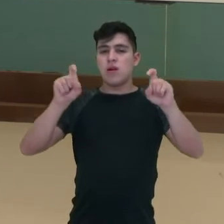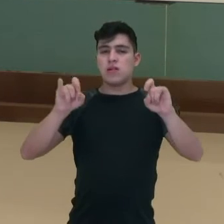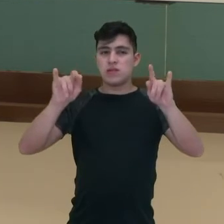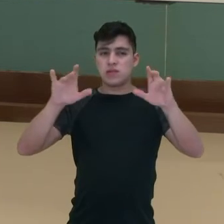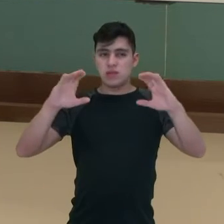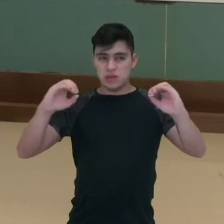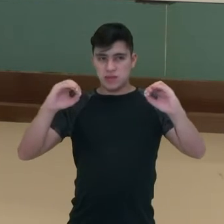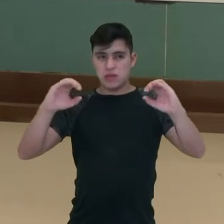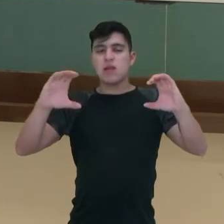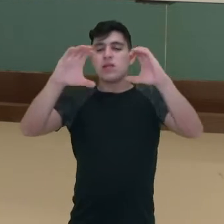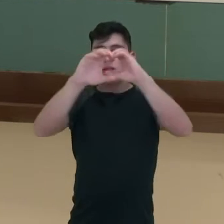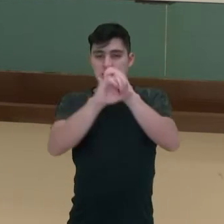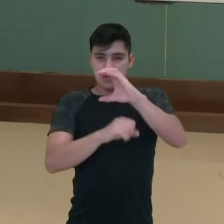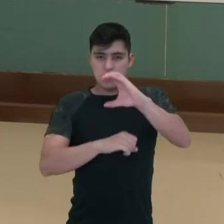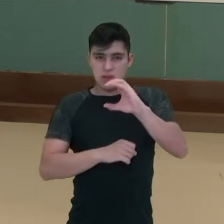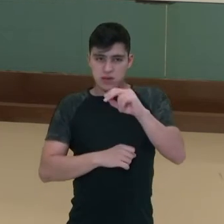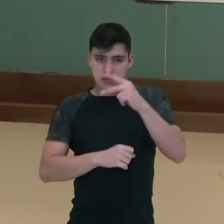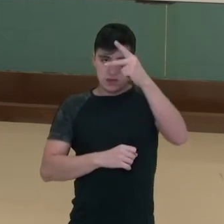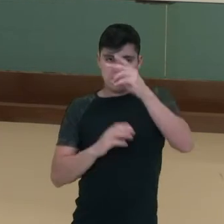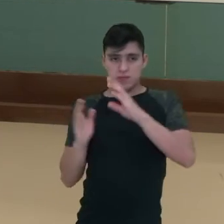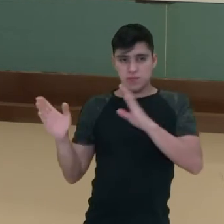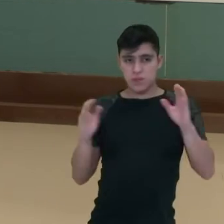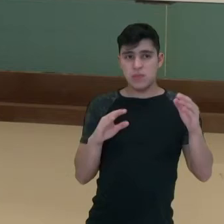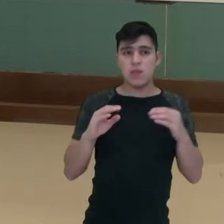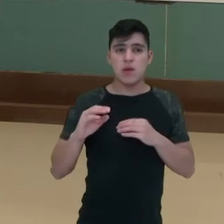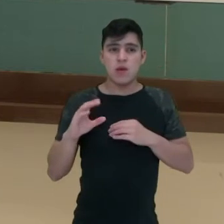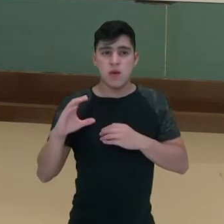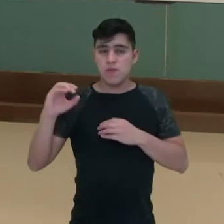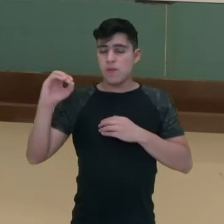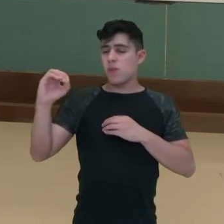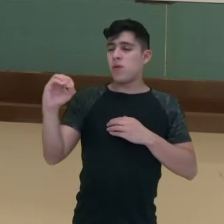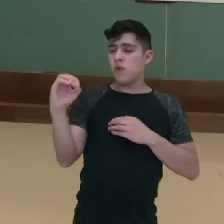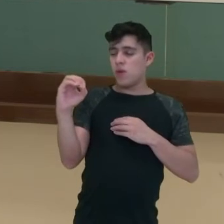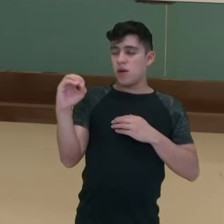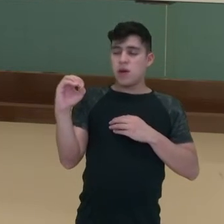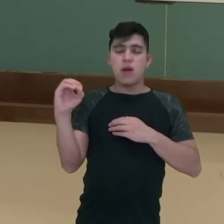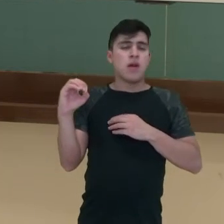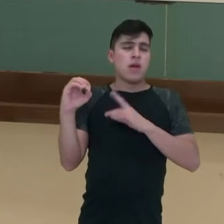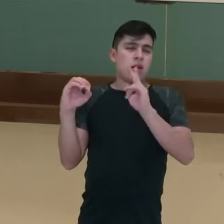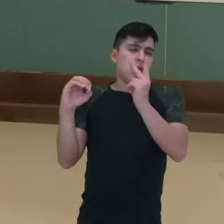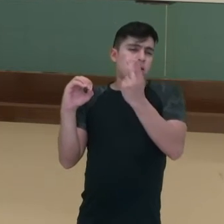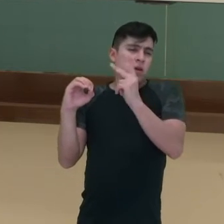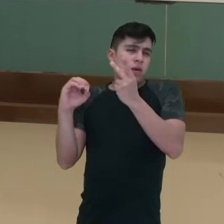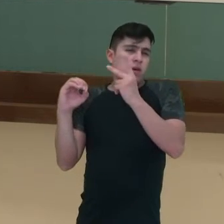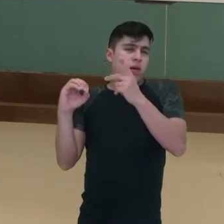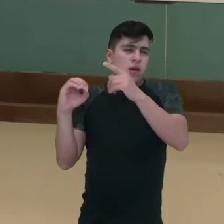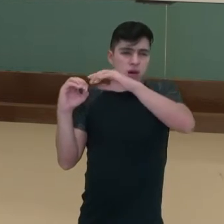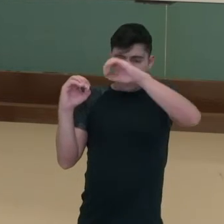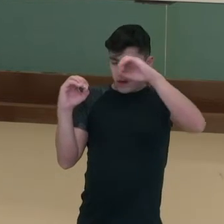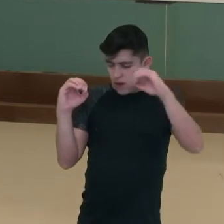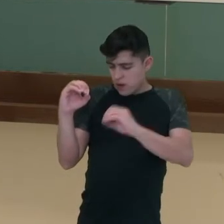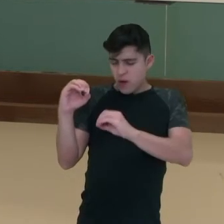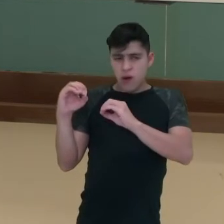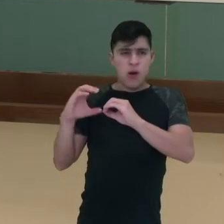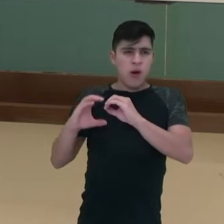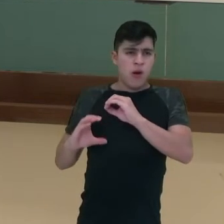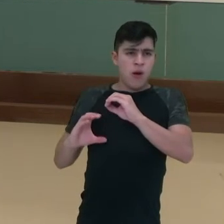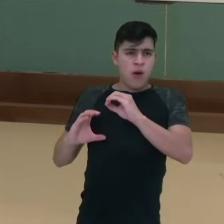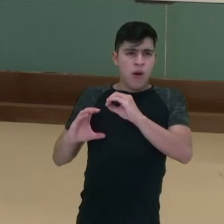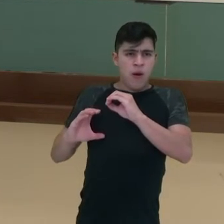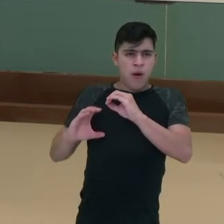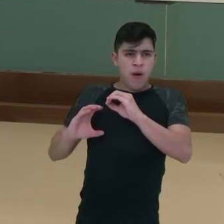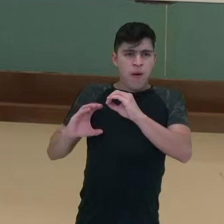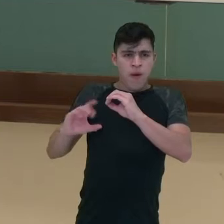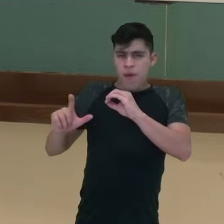eu tenho uma molécula de hidrogênio para uma molécula de cloro. Então